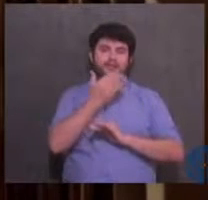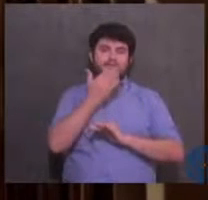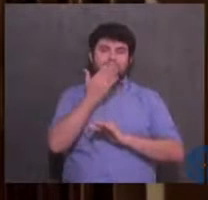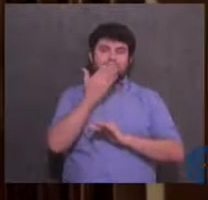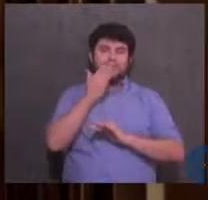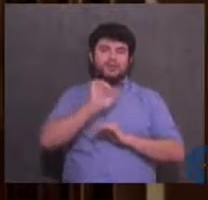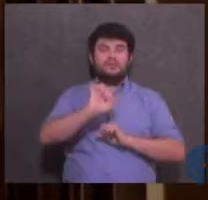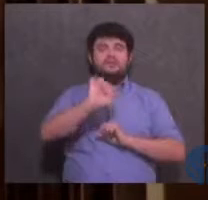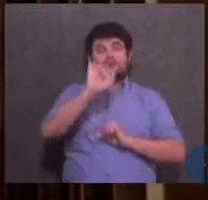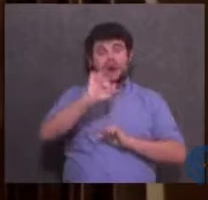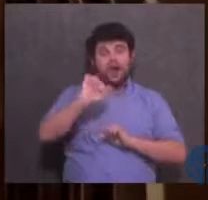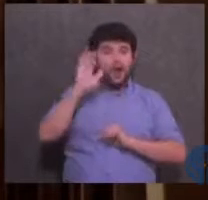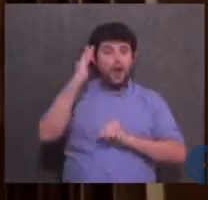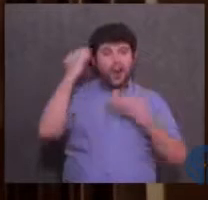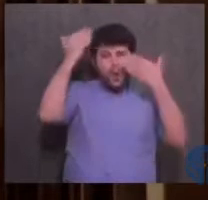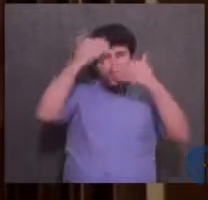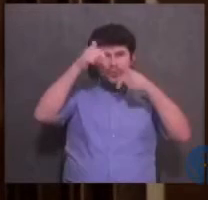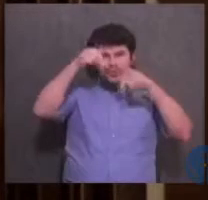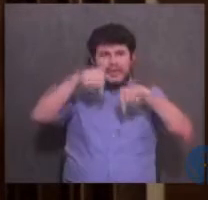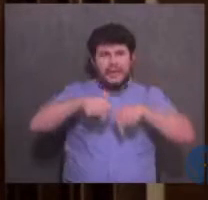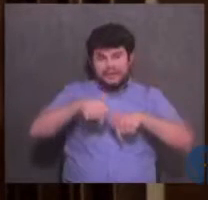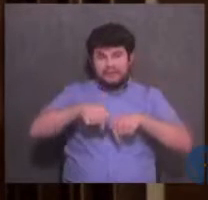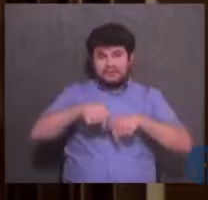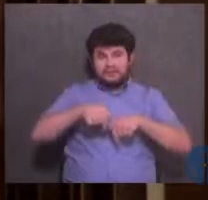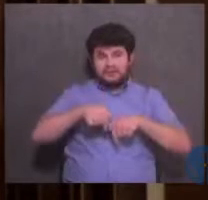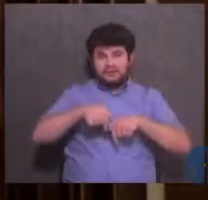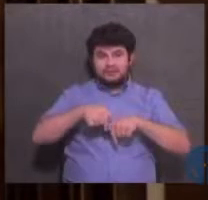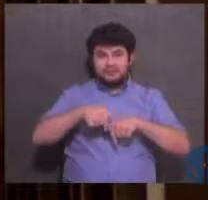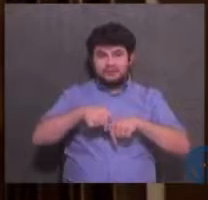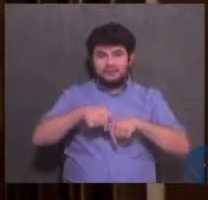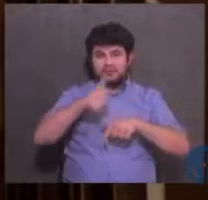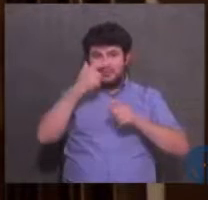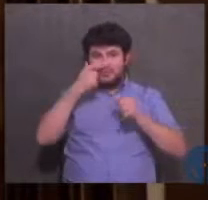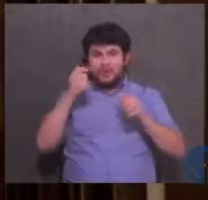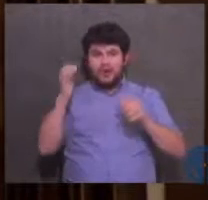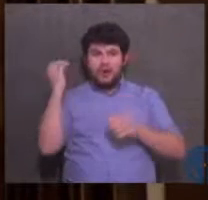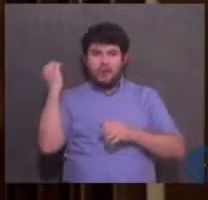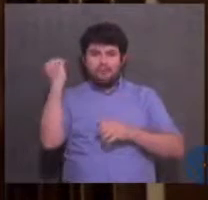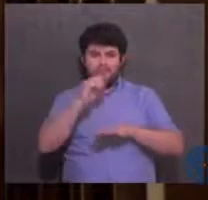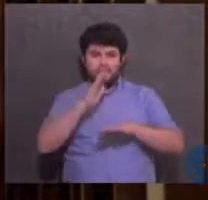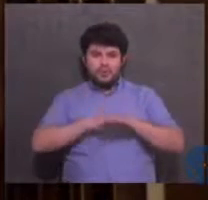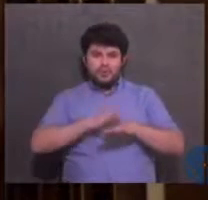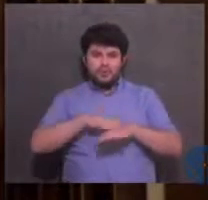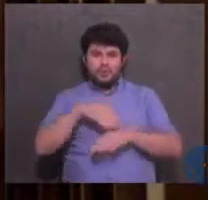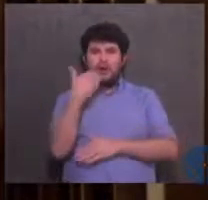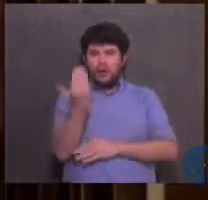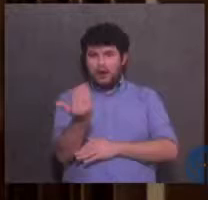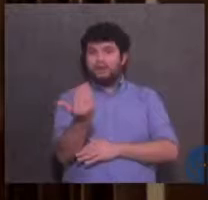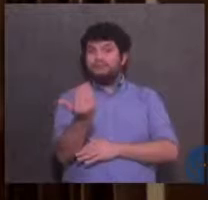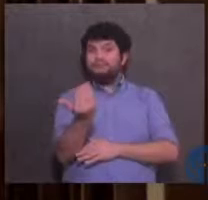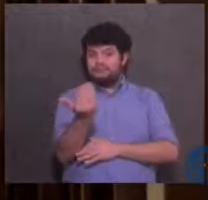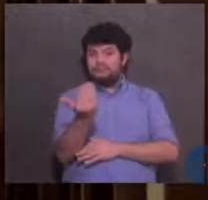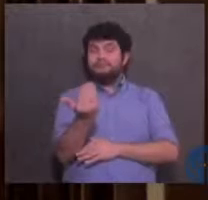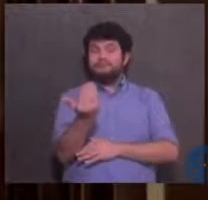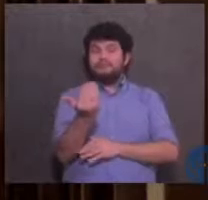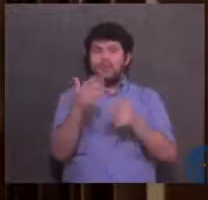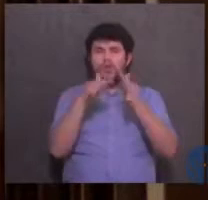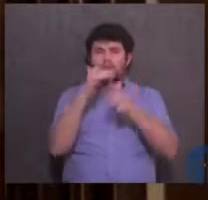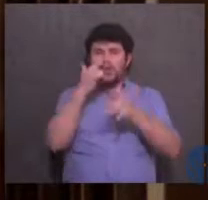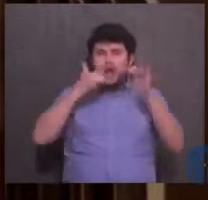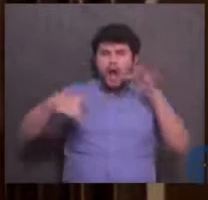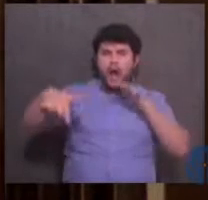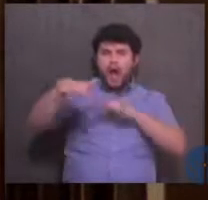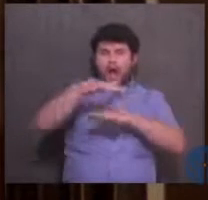Nesta noite, ele matou o inimigo por minha mão, Todo o povo